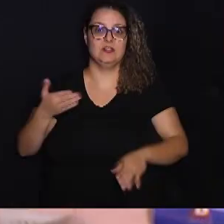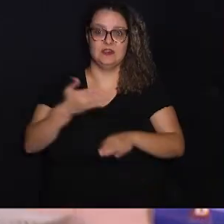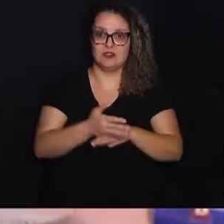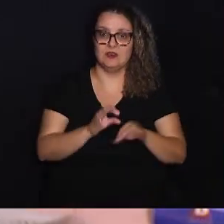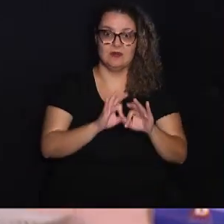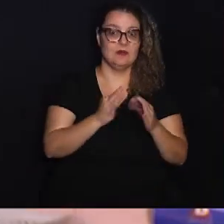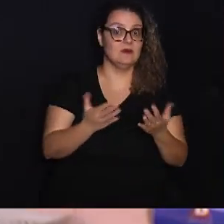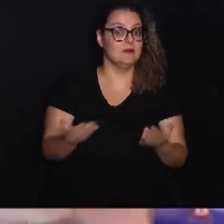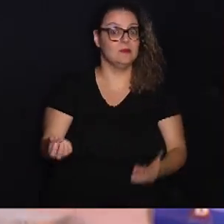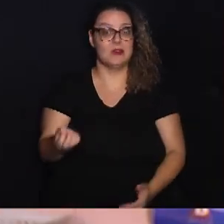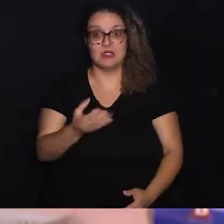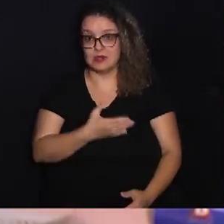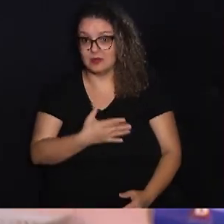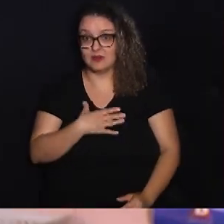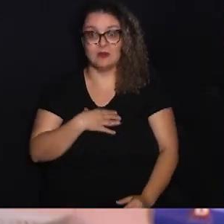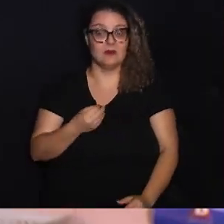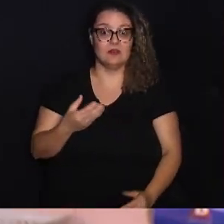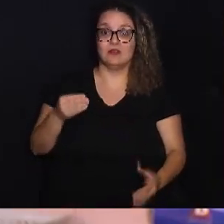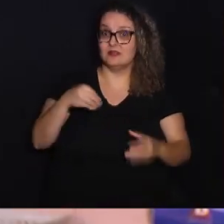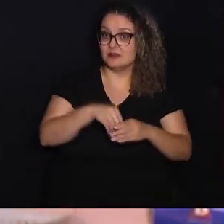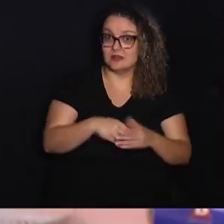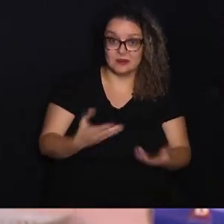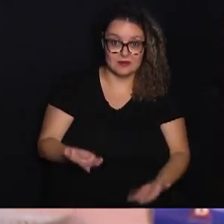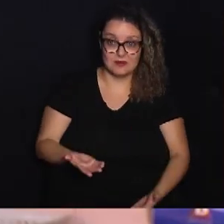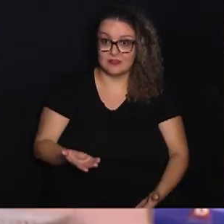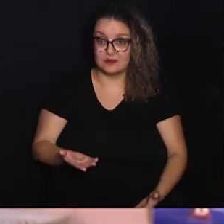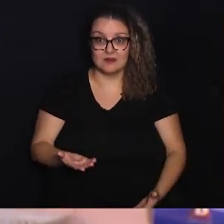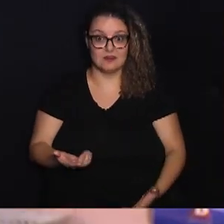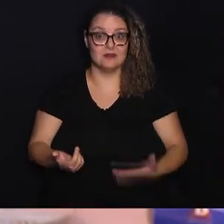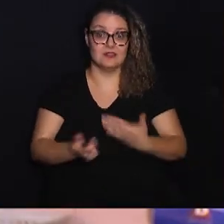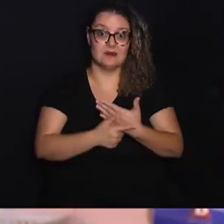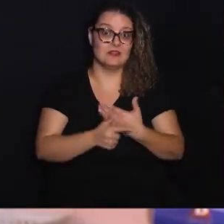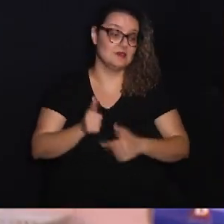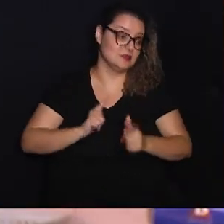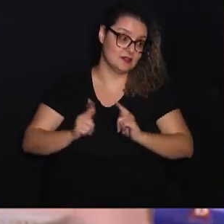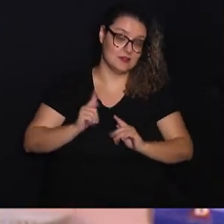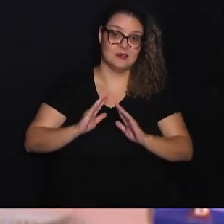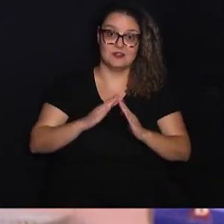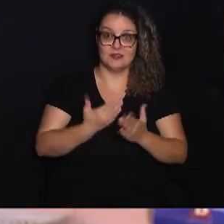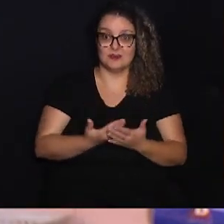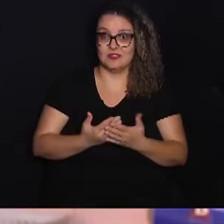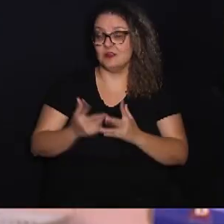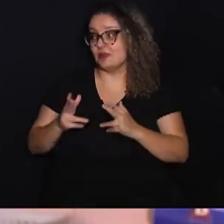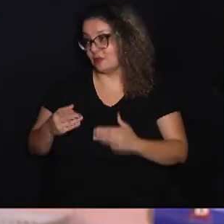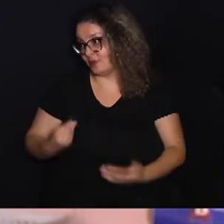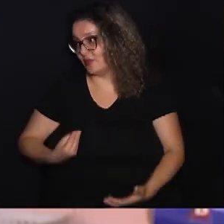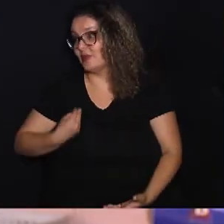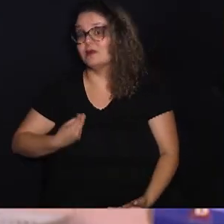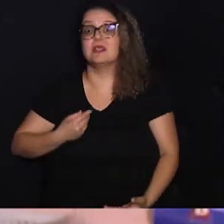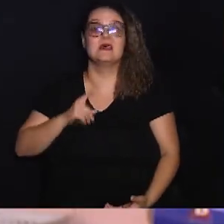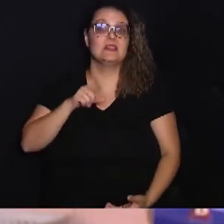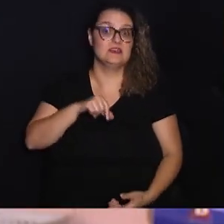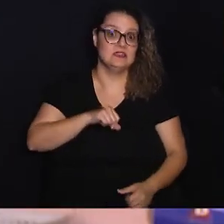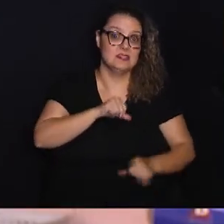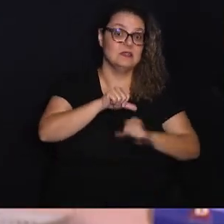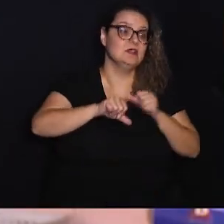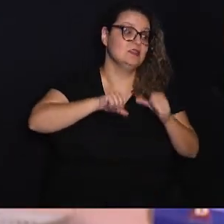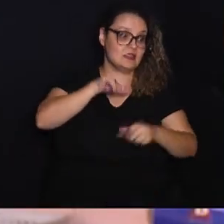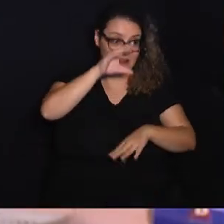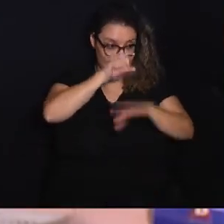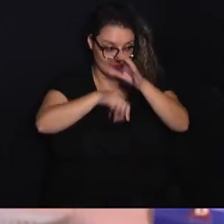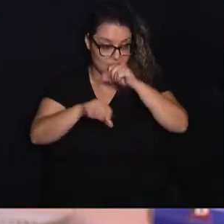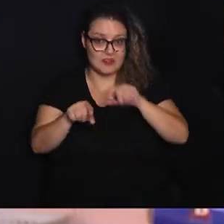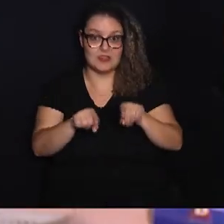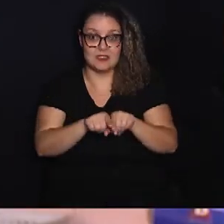famílias novas, que estão com filhos, então assim... Eles estão assumindo o papel de gestão da escola. Como a vida, né? Como a vida. Vai e eles estão ciclando. aprendendo também